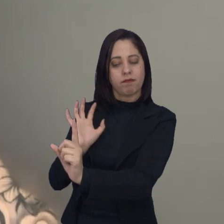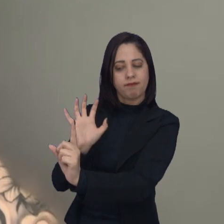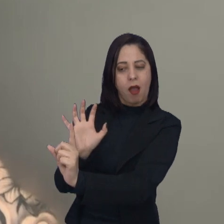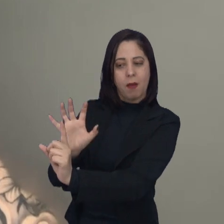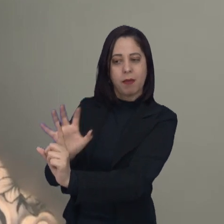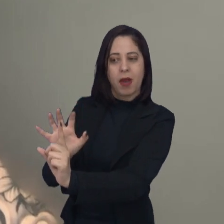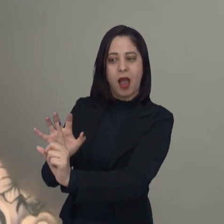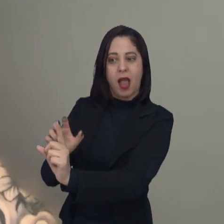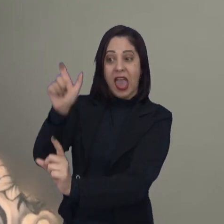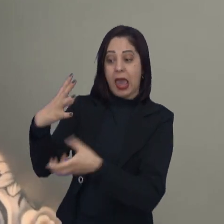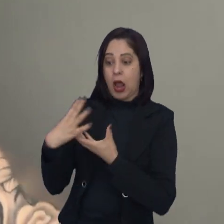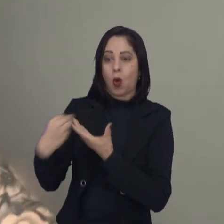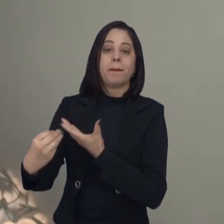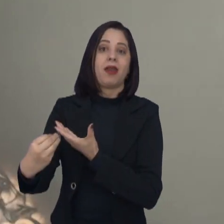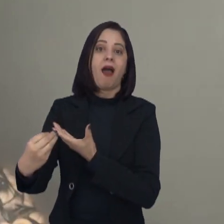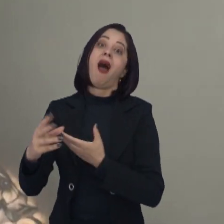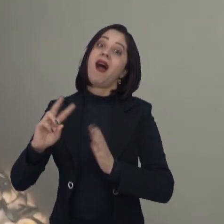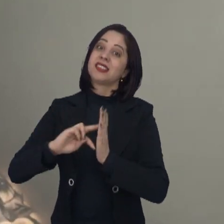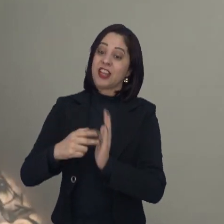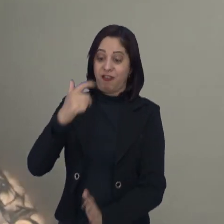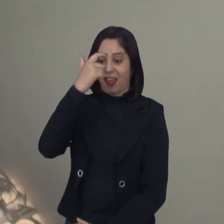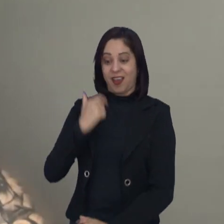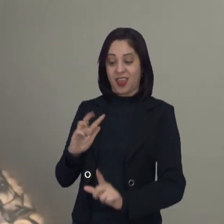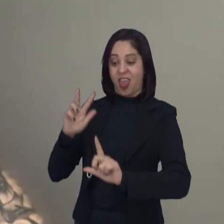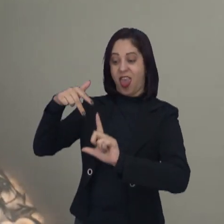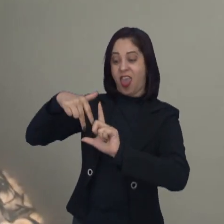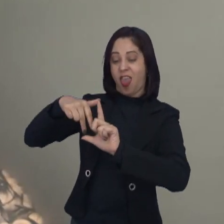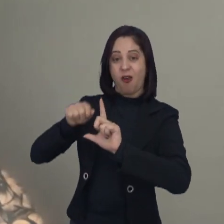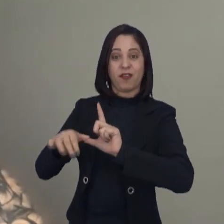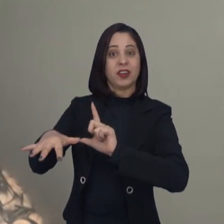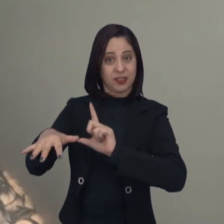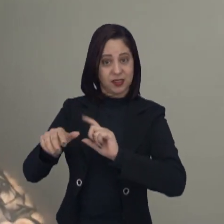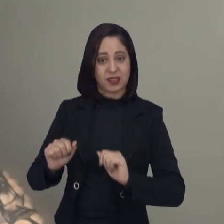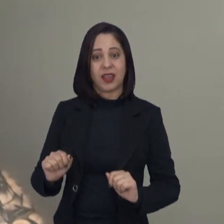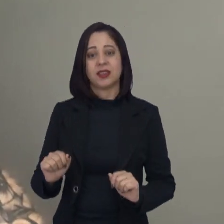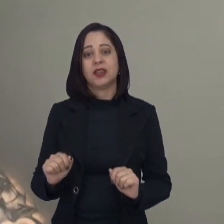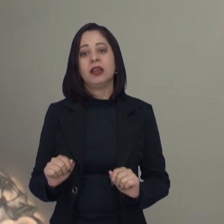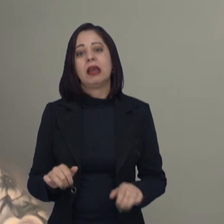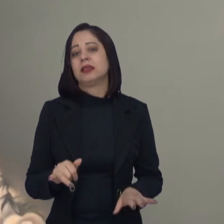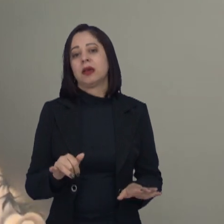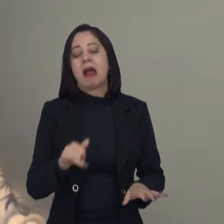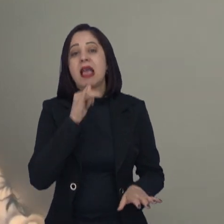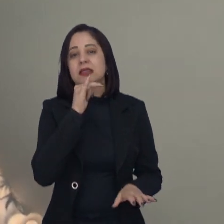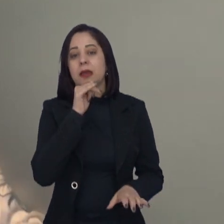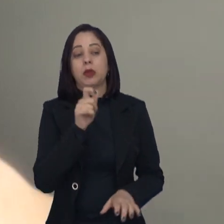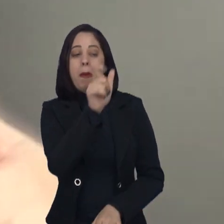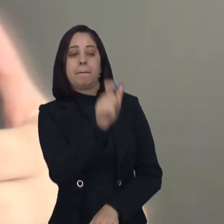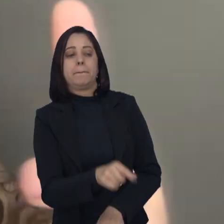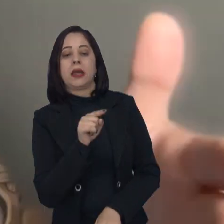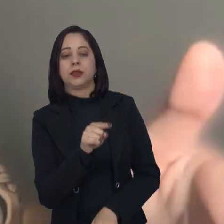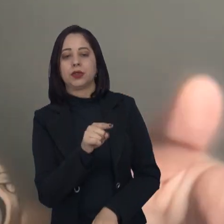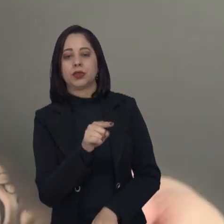está influenciando alguém, entendeu? Então, às vezes a gente fala muito de números, mas os números são relativos. A gente pode ver uma pessoa que tem